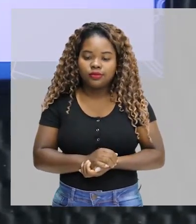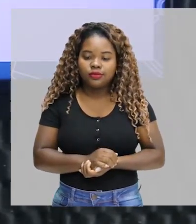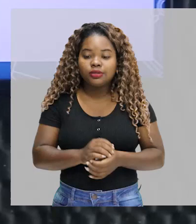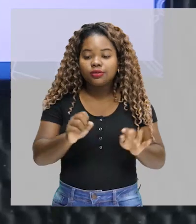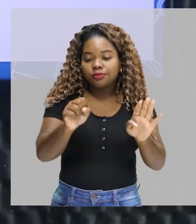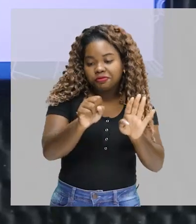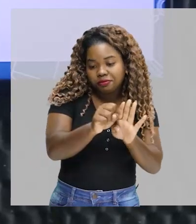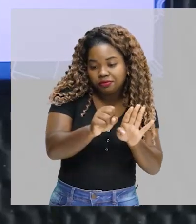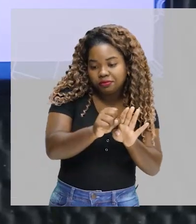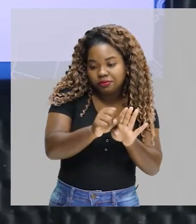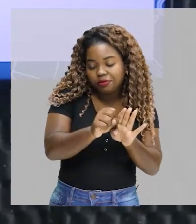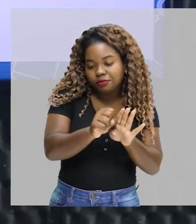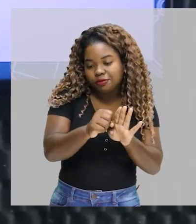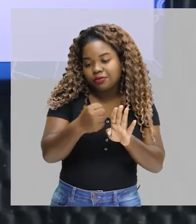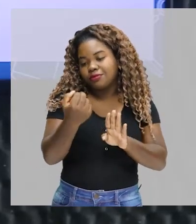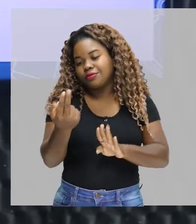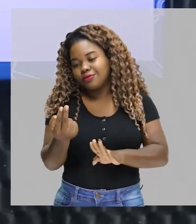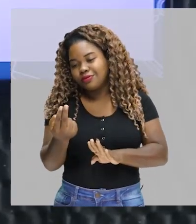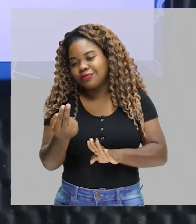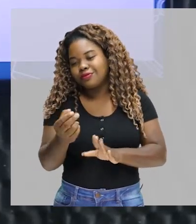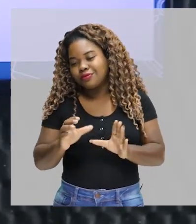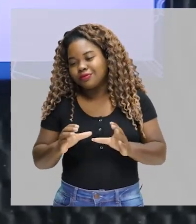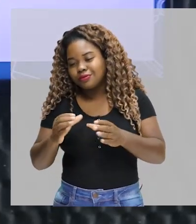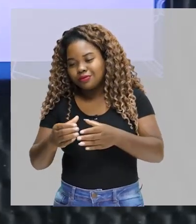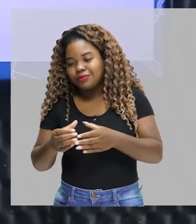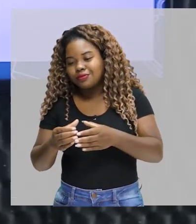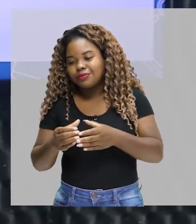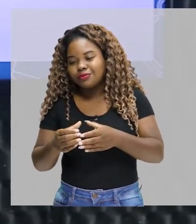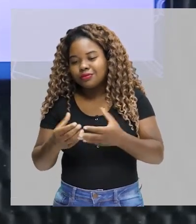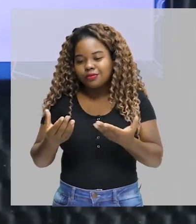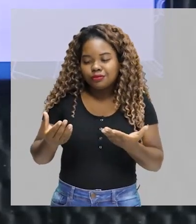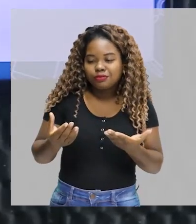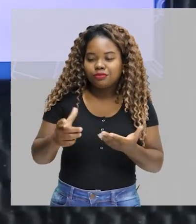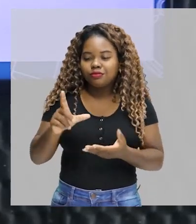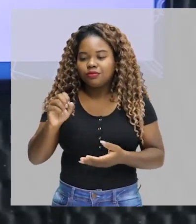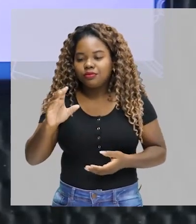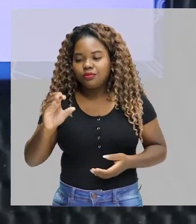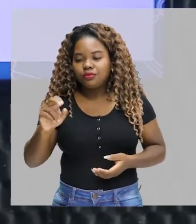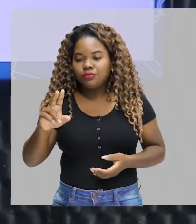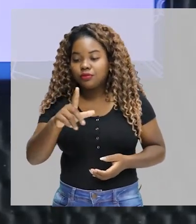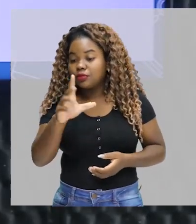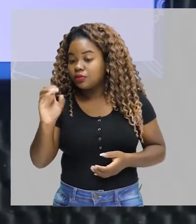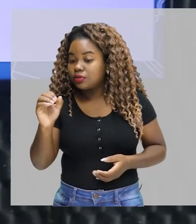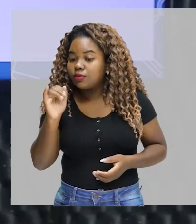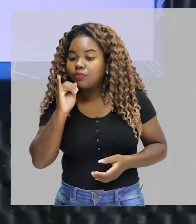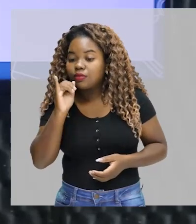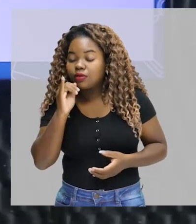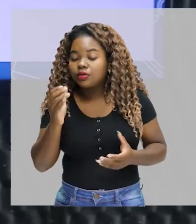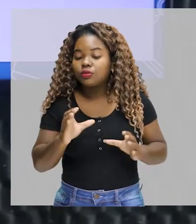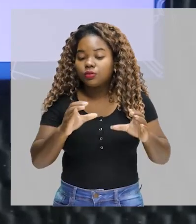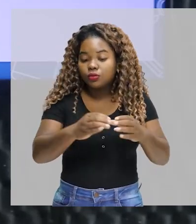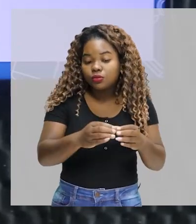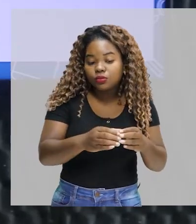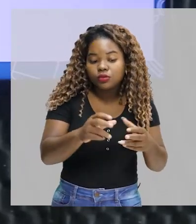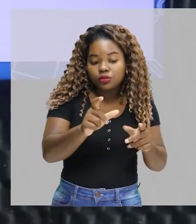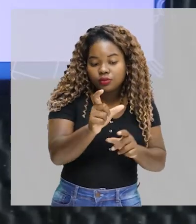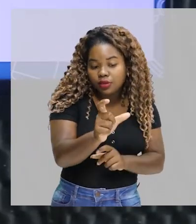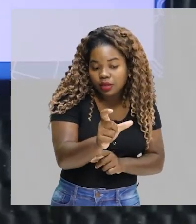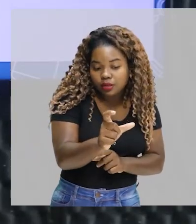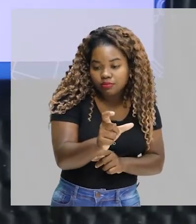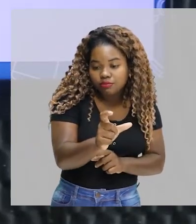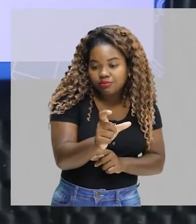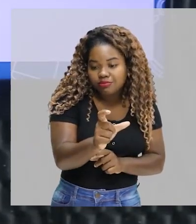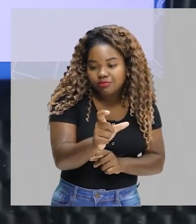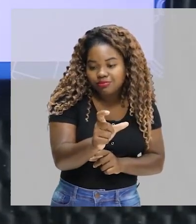um substantivo ou de um grupo nominal, de uma locução nominal, que é quando você tem um grupo de palavras que dão a